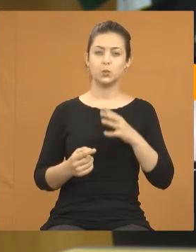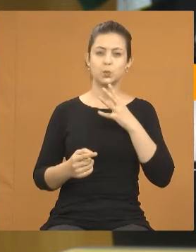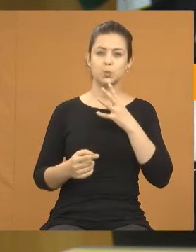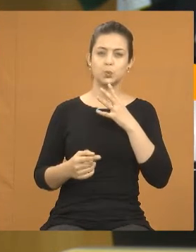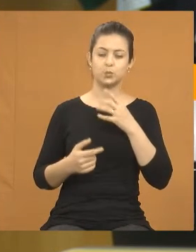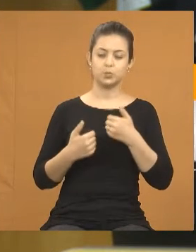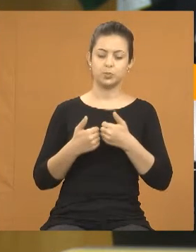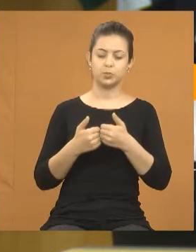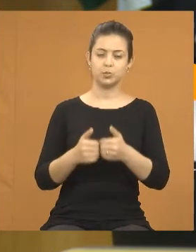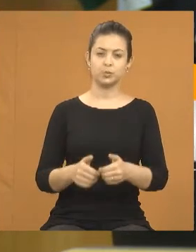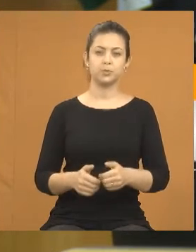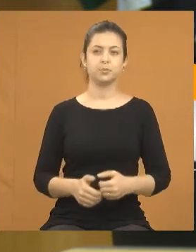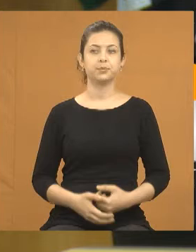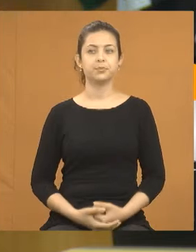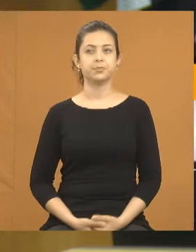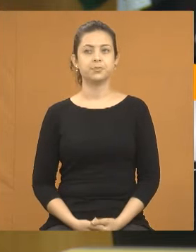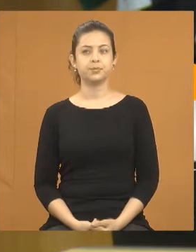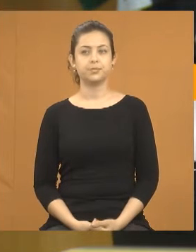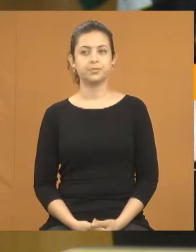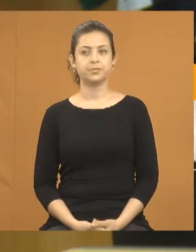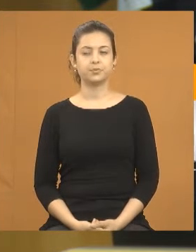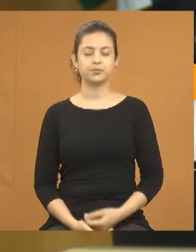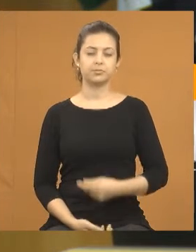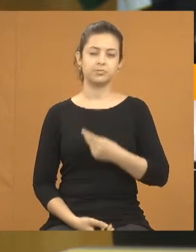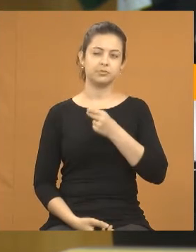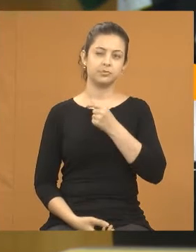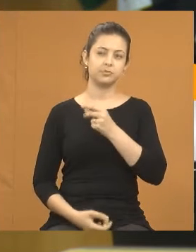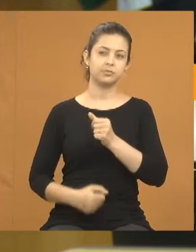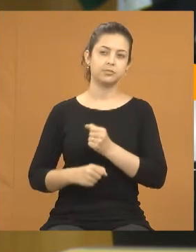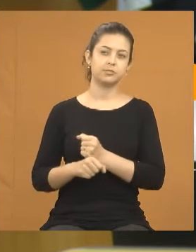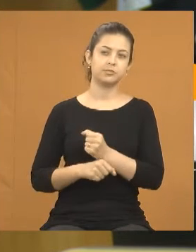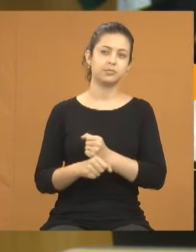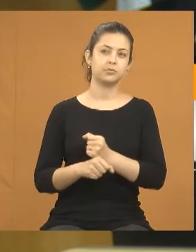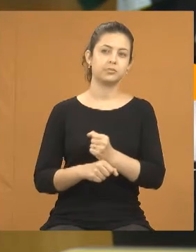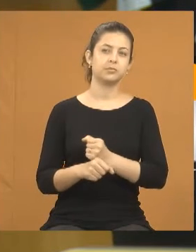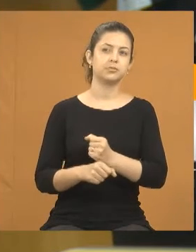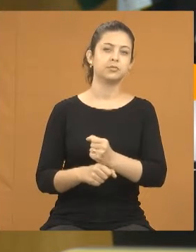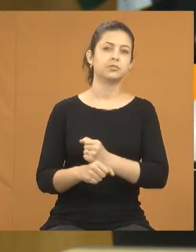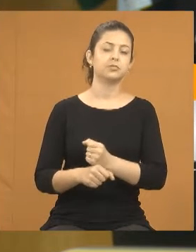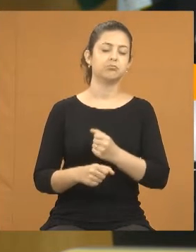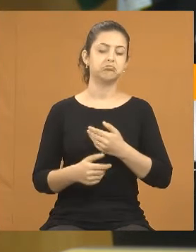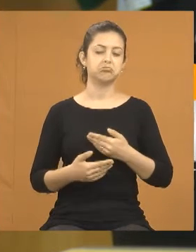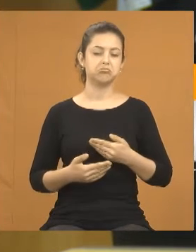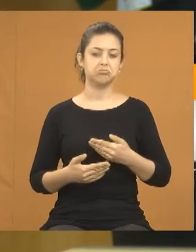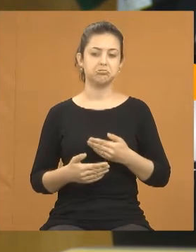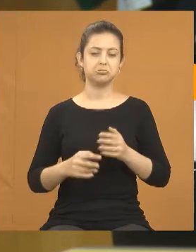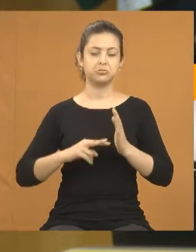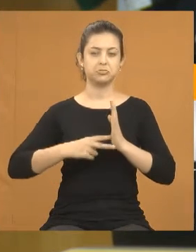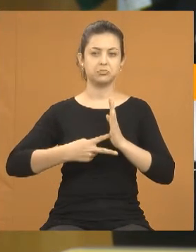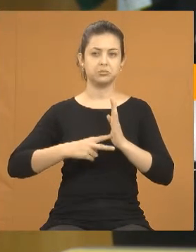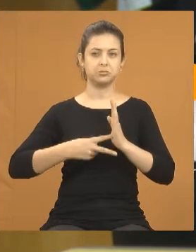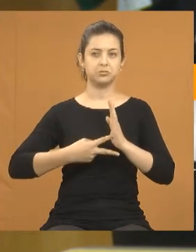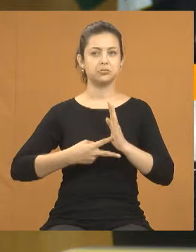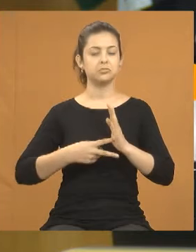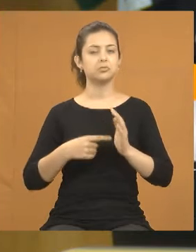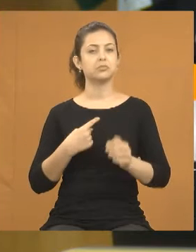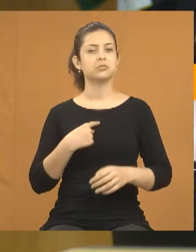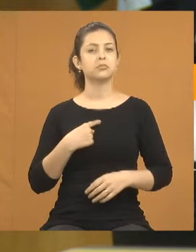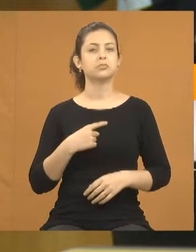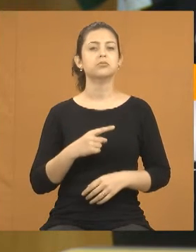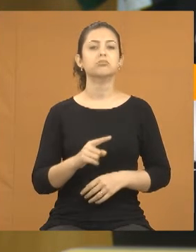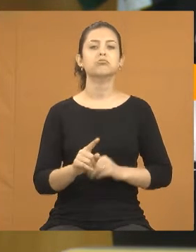o transporte. Eu, por muitos e muitos anos, fiquei à frente de um sindicato